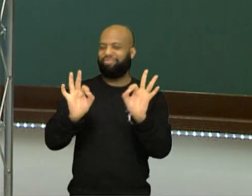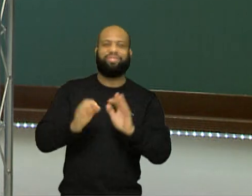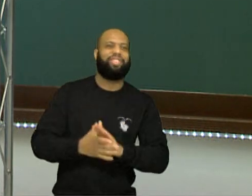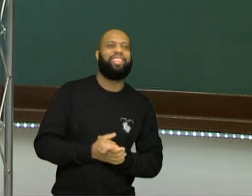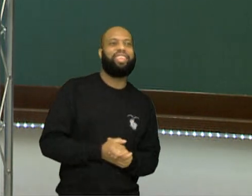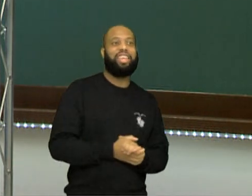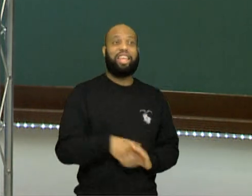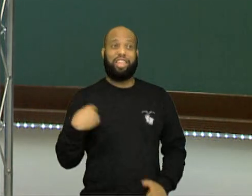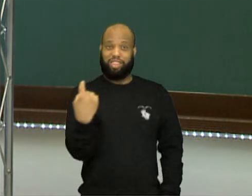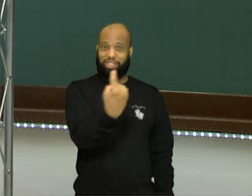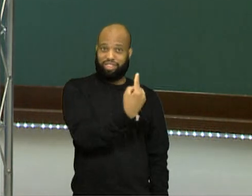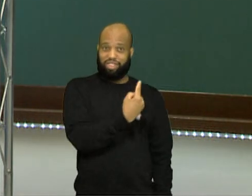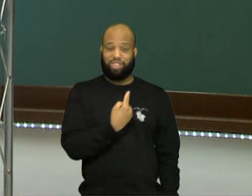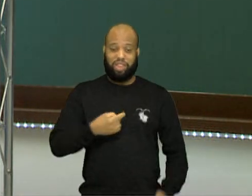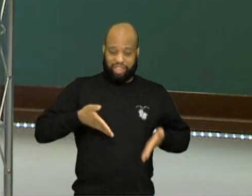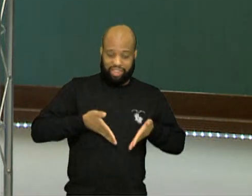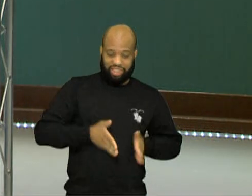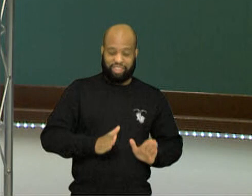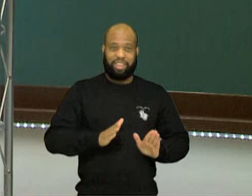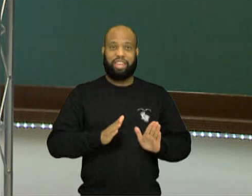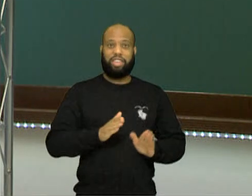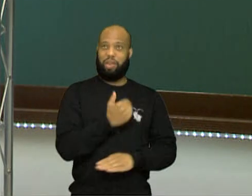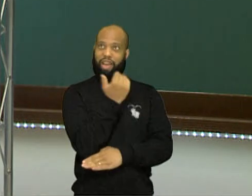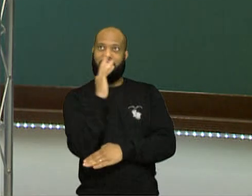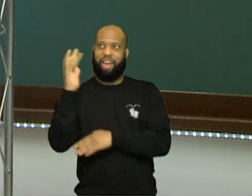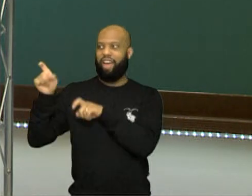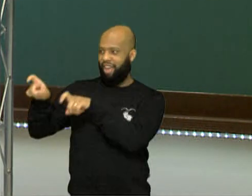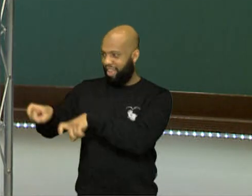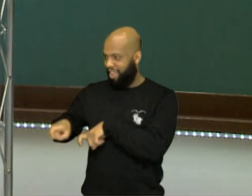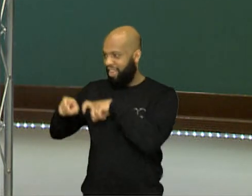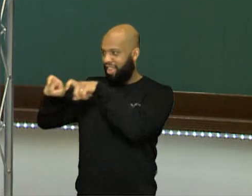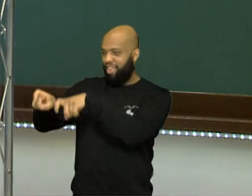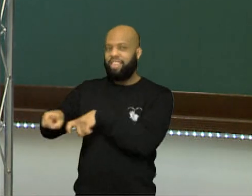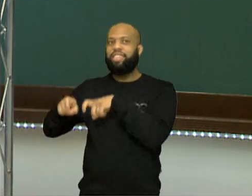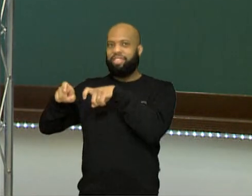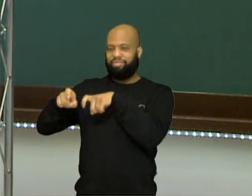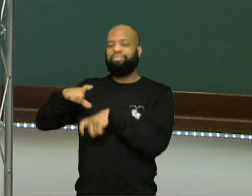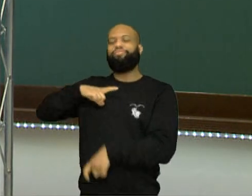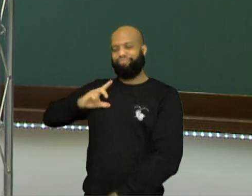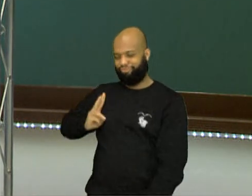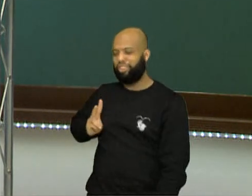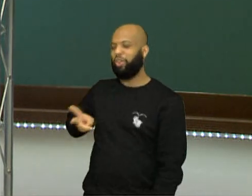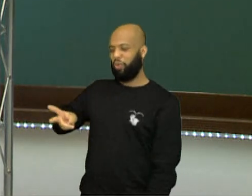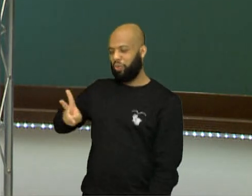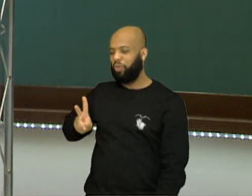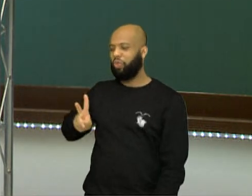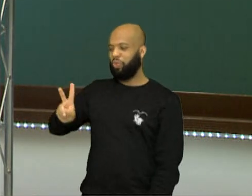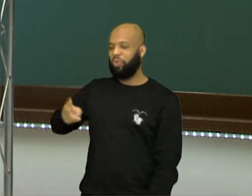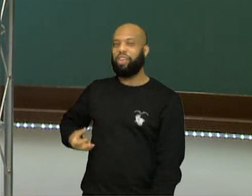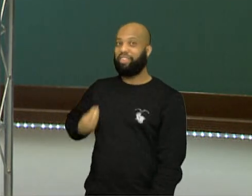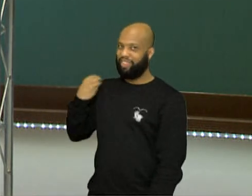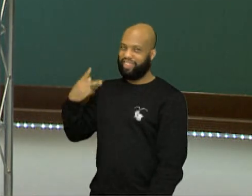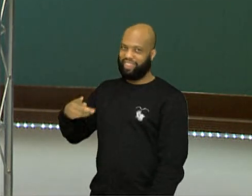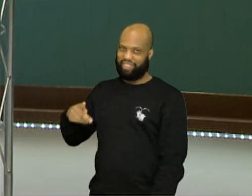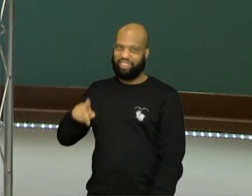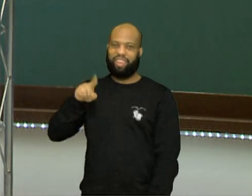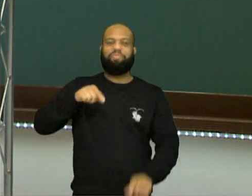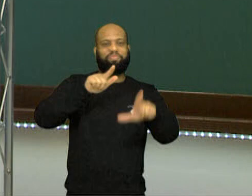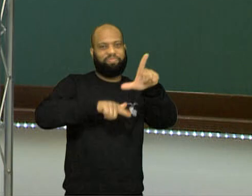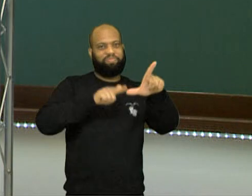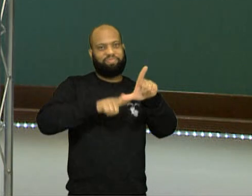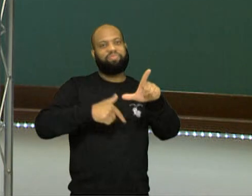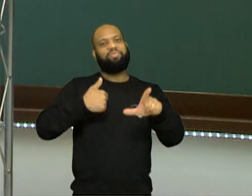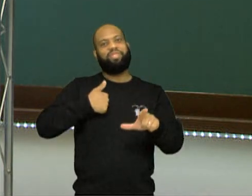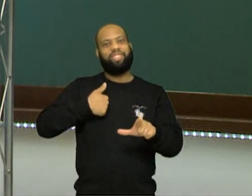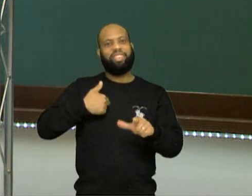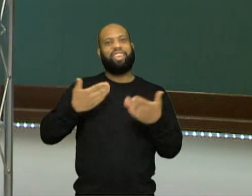danar. A gente que nasceu no mato tem que morar. Essa é a letra que eu